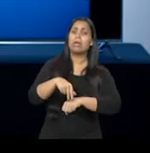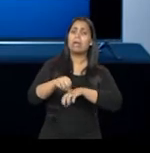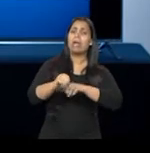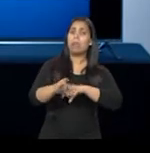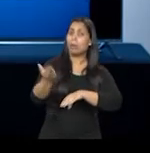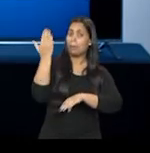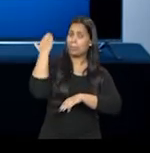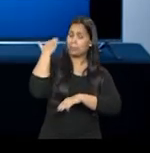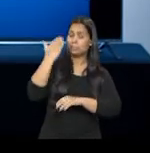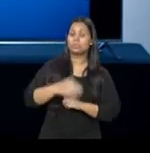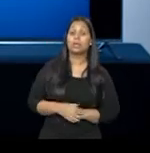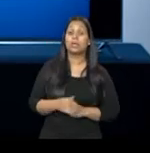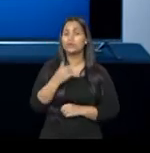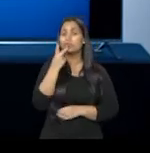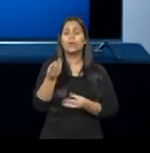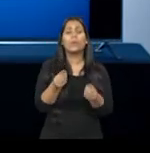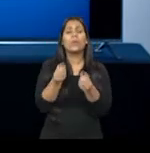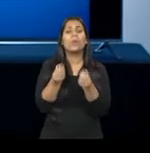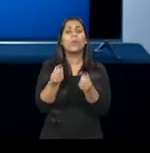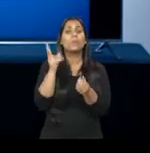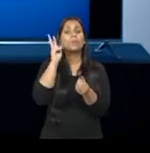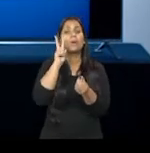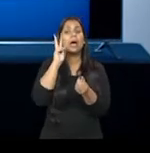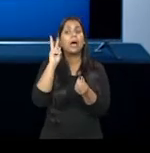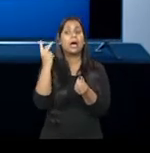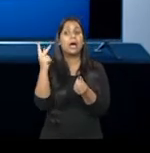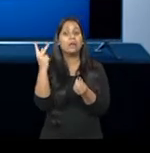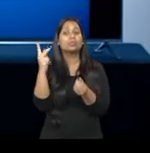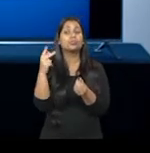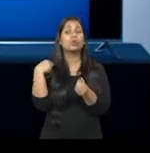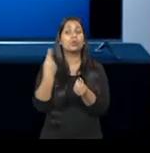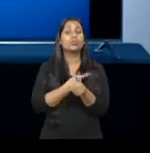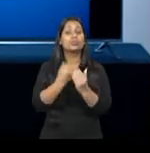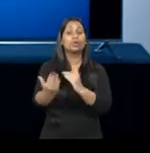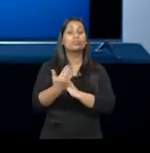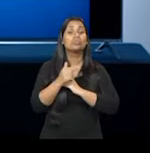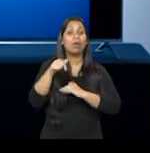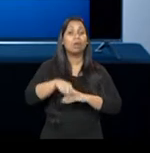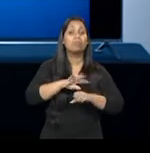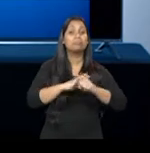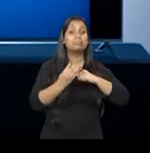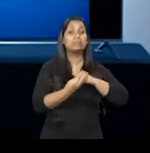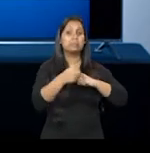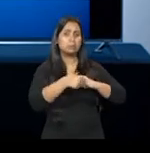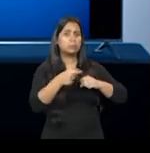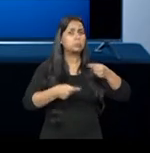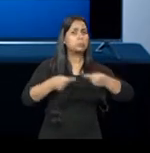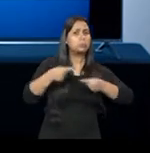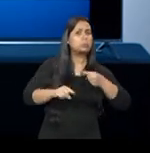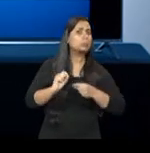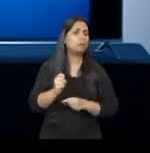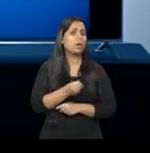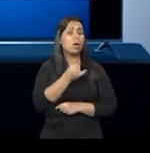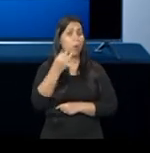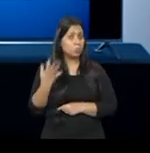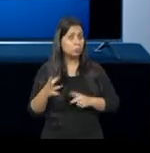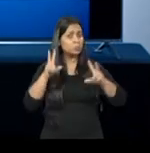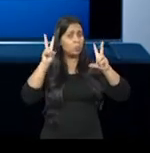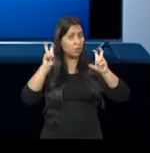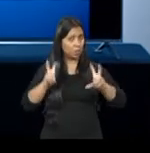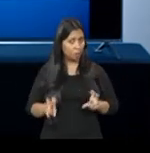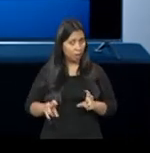aqui de História, falei um pouco de como a História podia nos ajudar nessa pandemia. Discutimos alguns